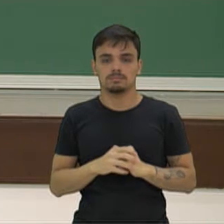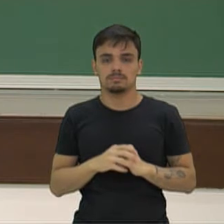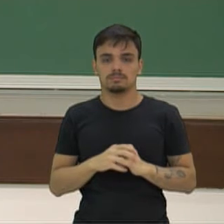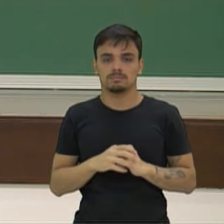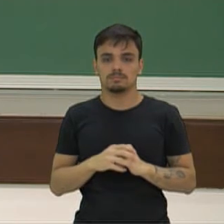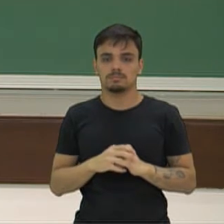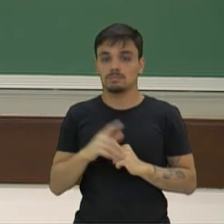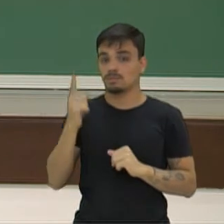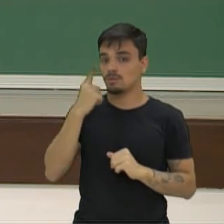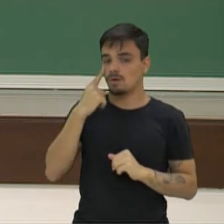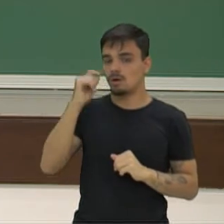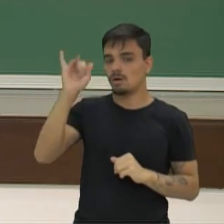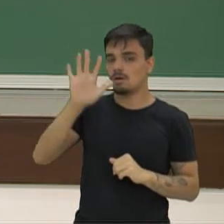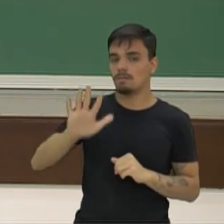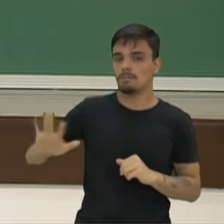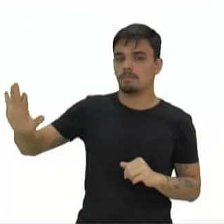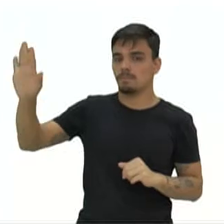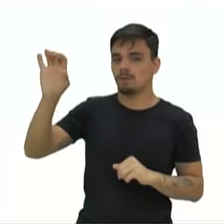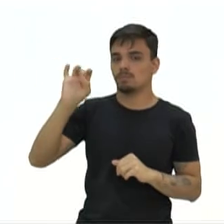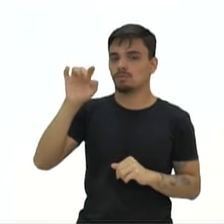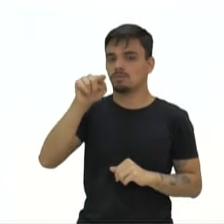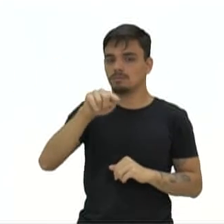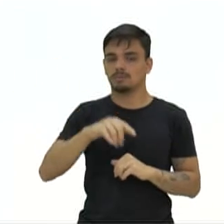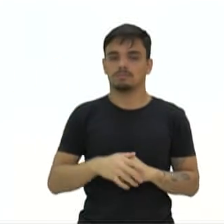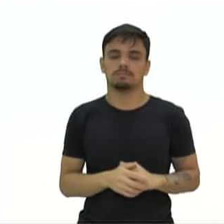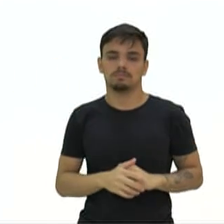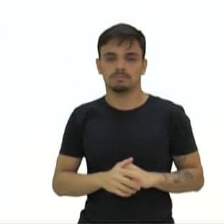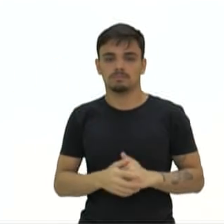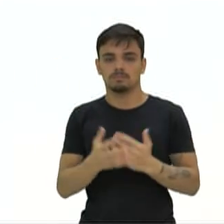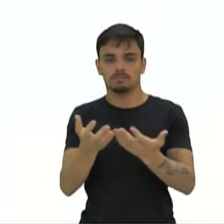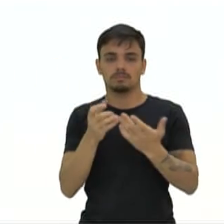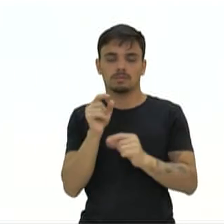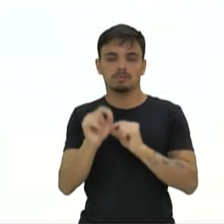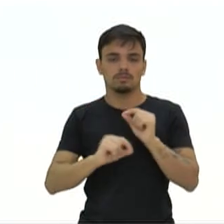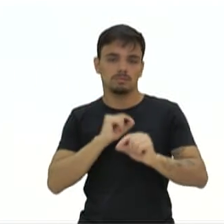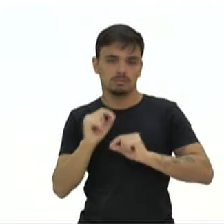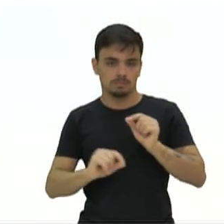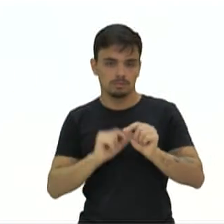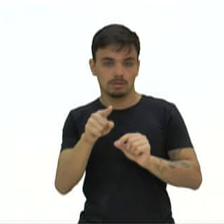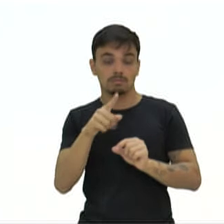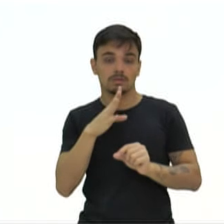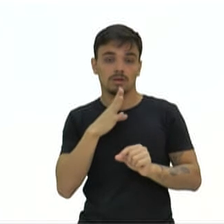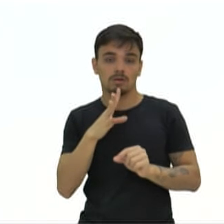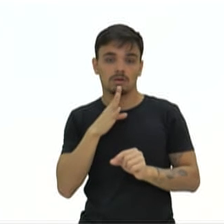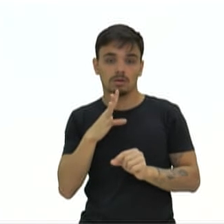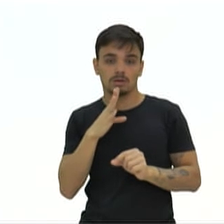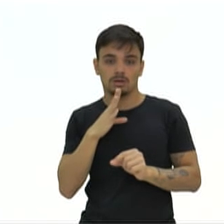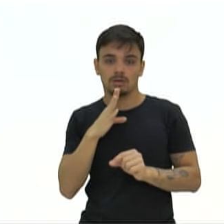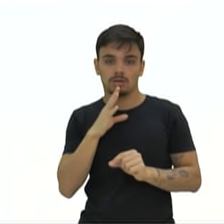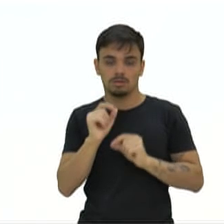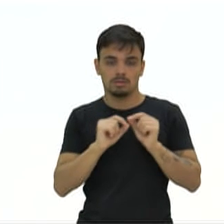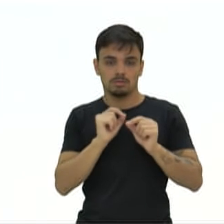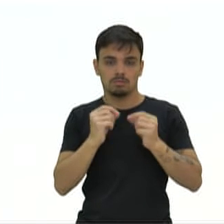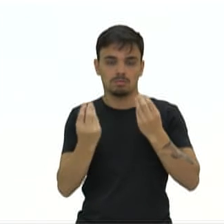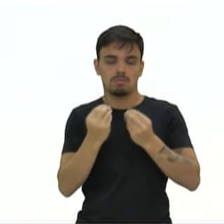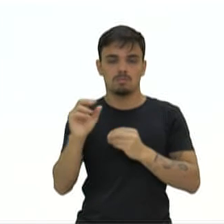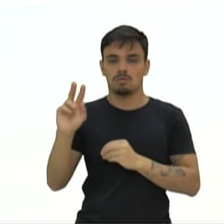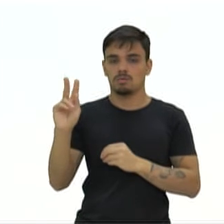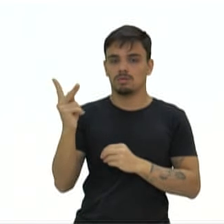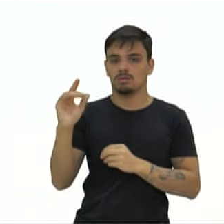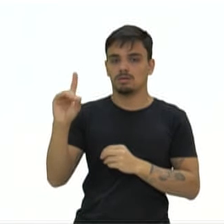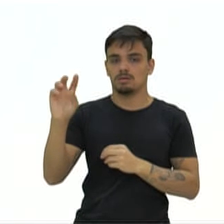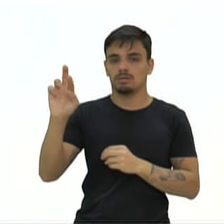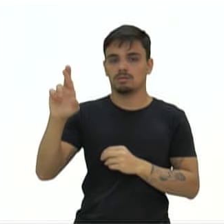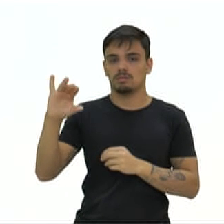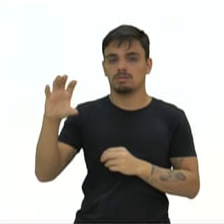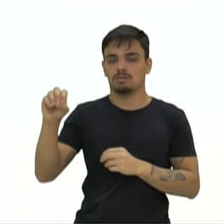Olha só para esse mapa agora, só fica com você. Eu preciso que você conheça os recursos hídricos do Brasil.